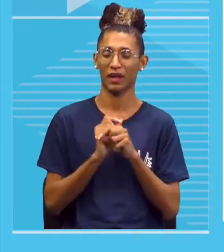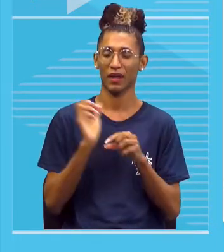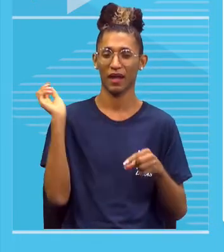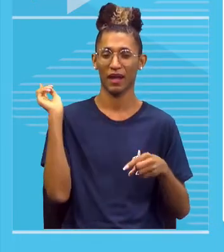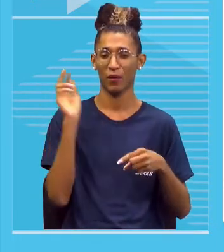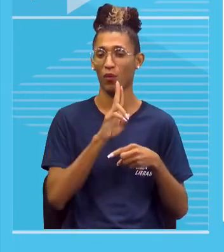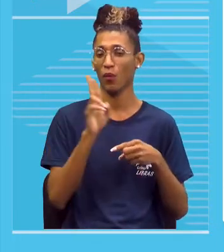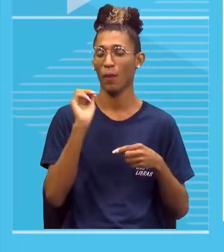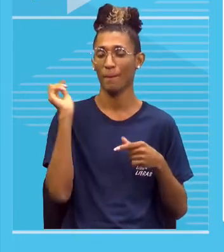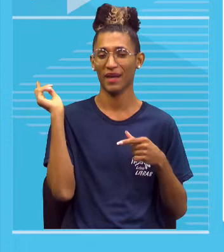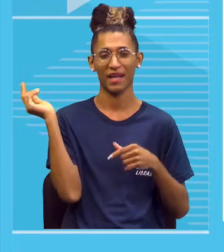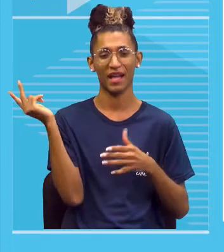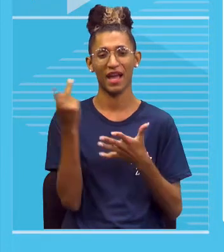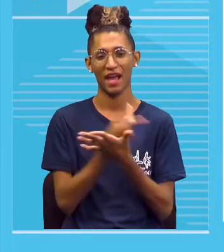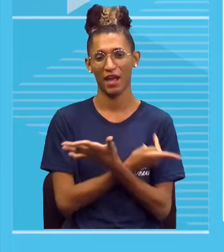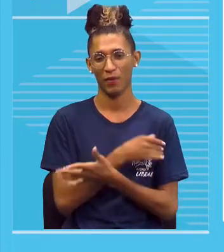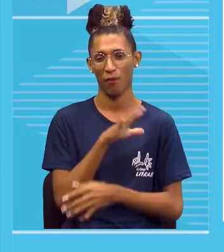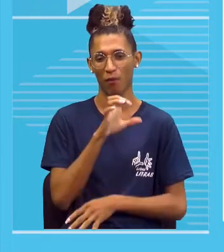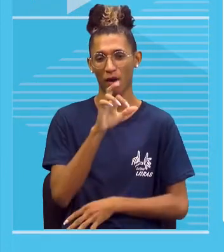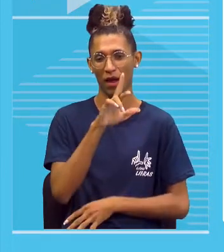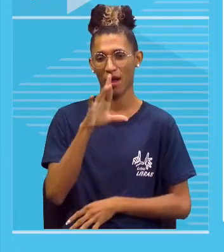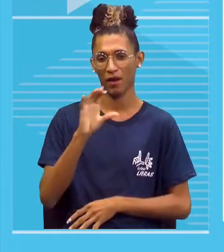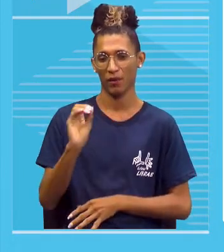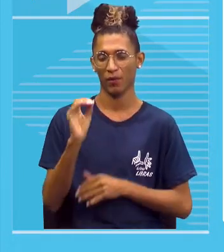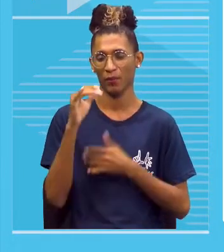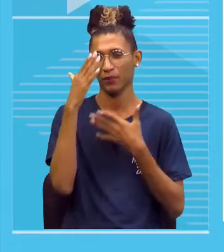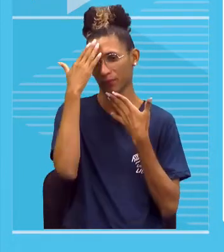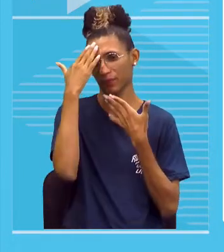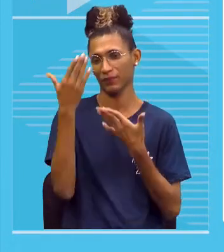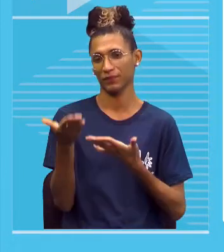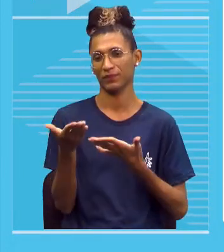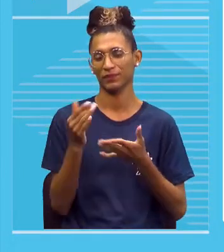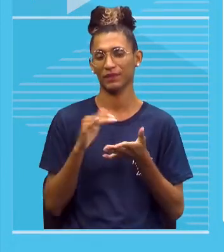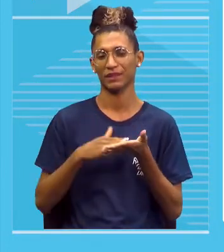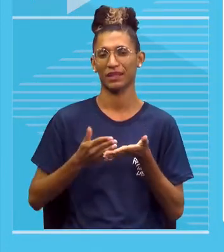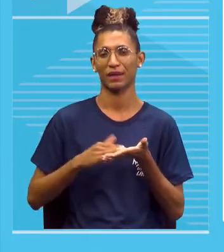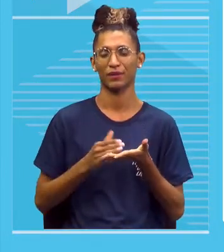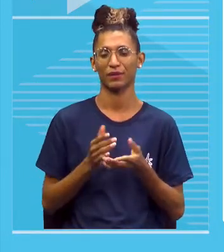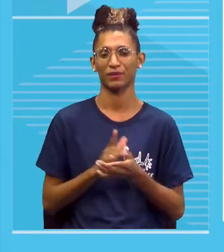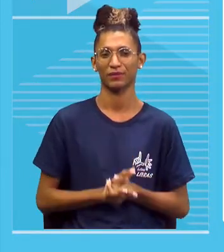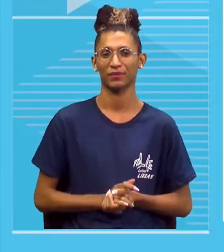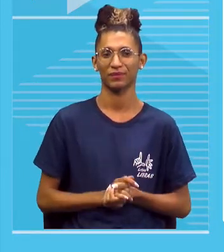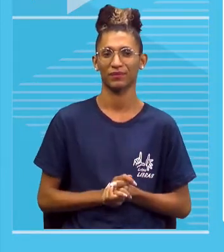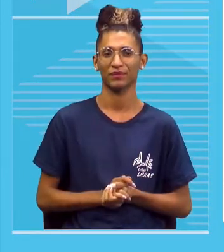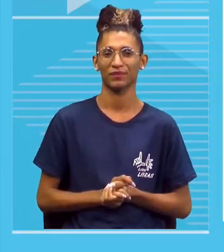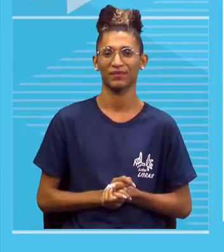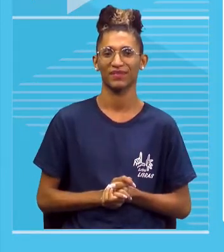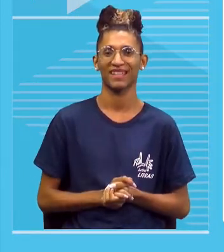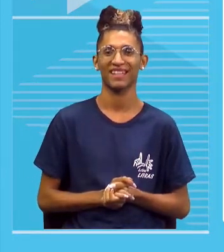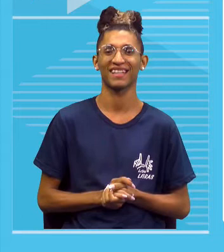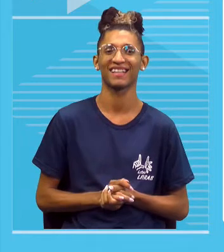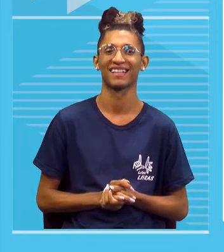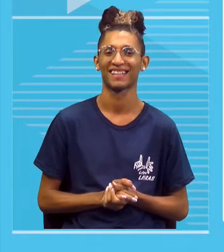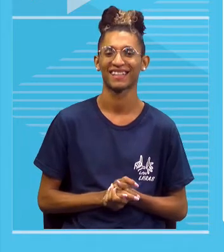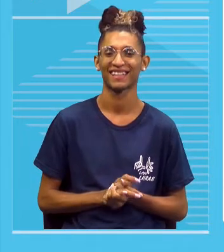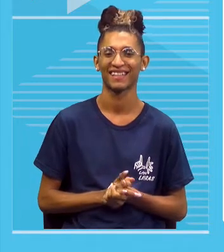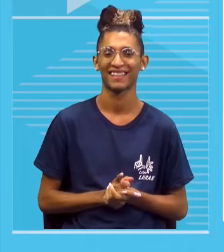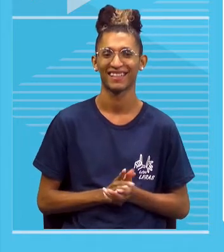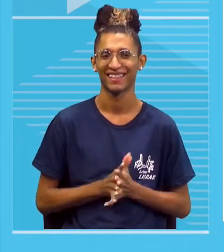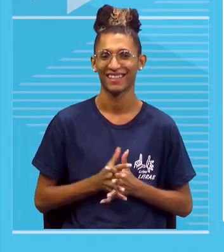aparece assim erro muito obrigado Me chama lá queda e